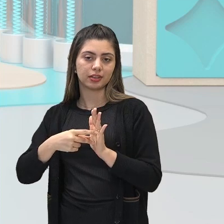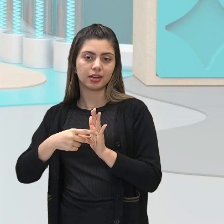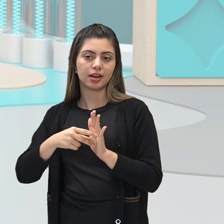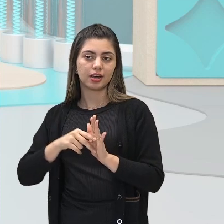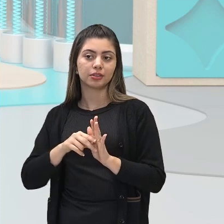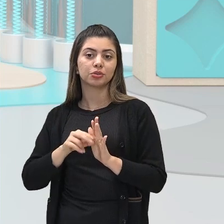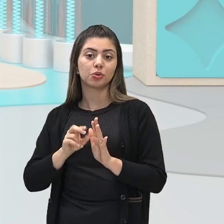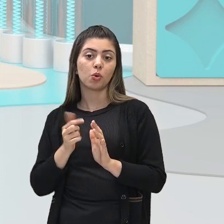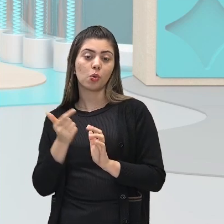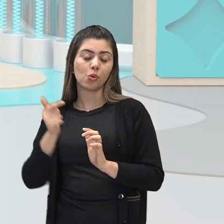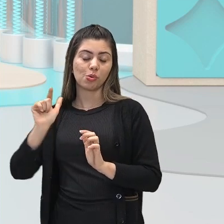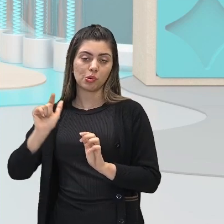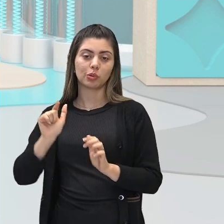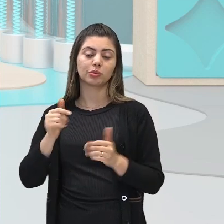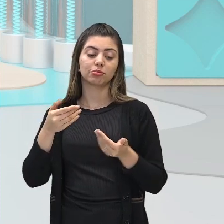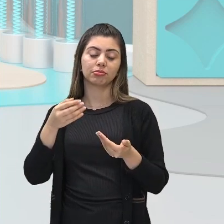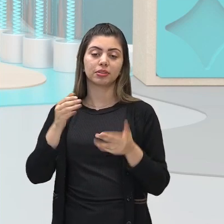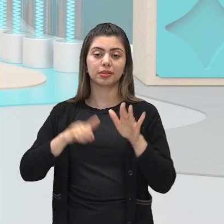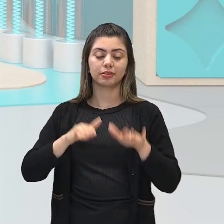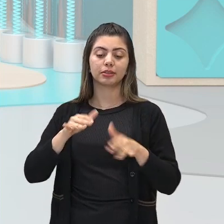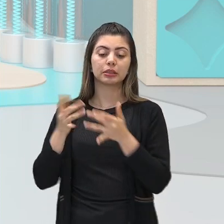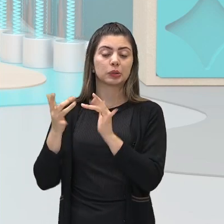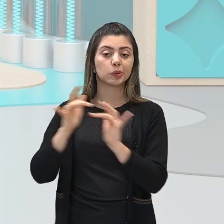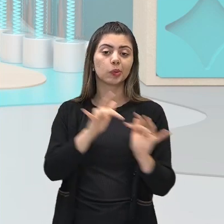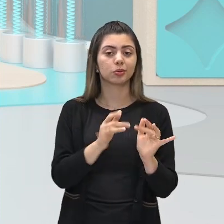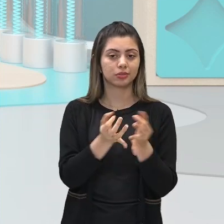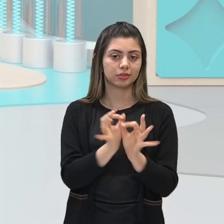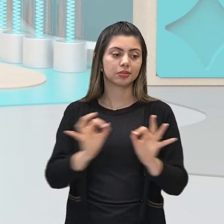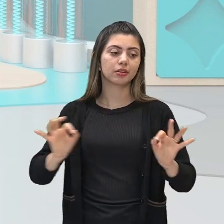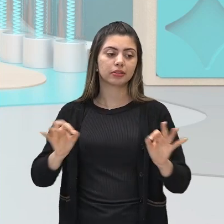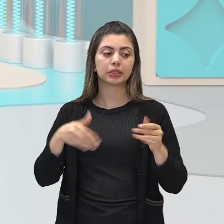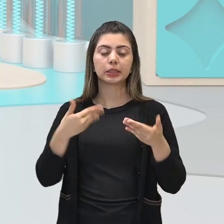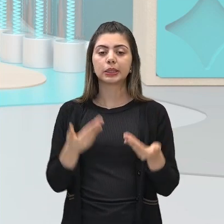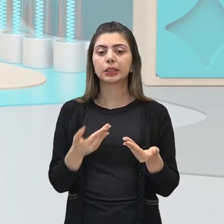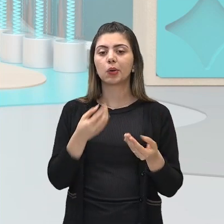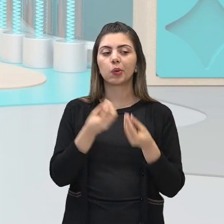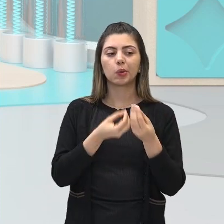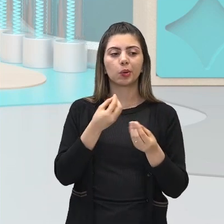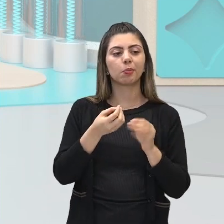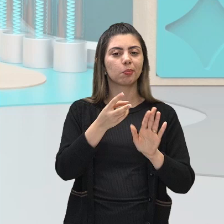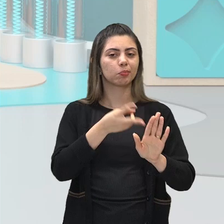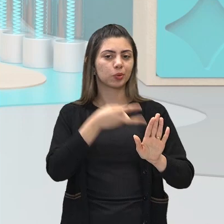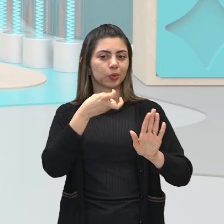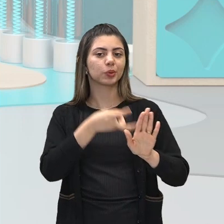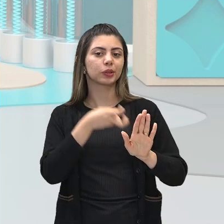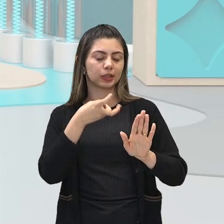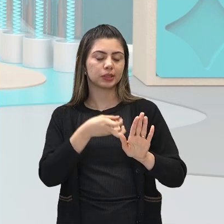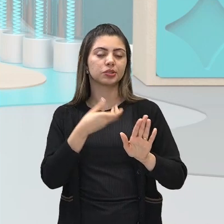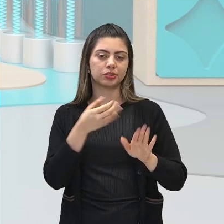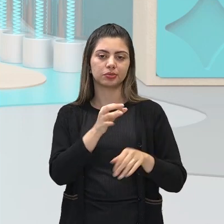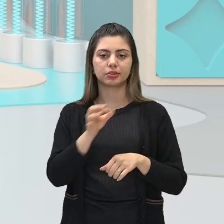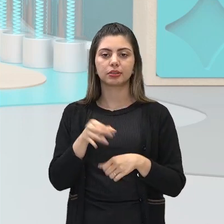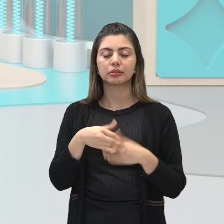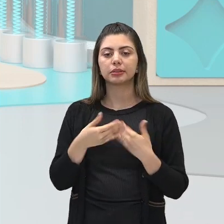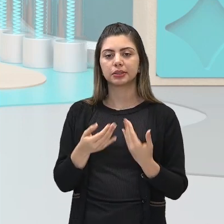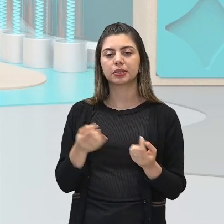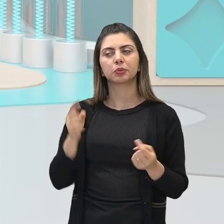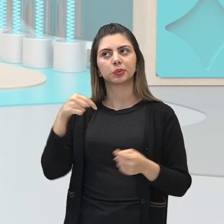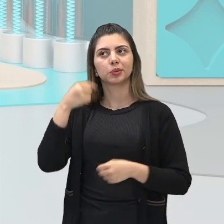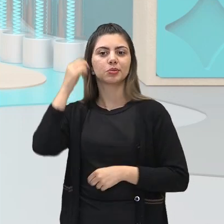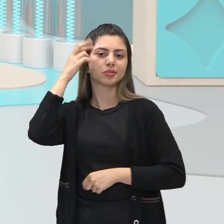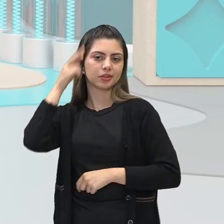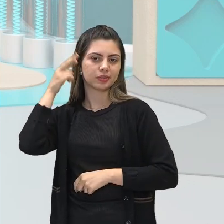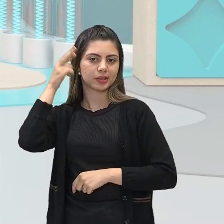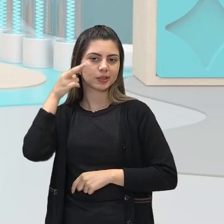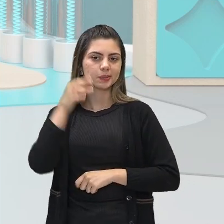de um contexto, e a linguagem ela é mais criativa, com teor de reflexão.